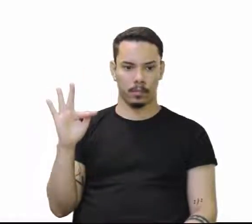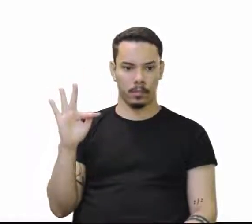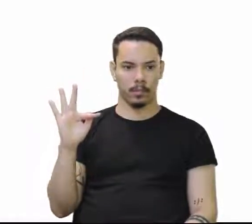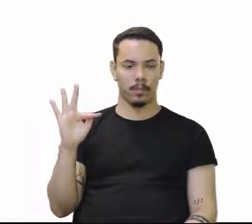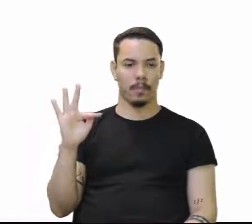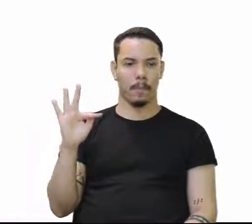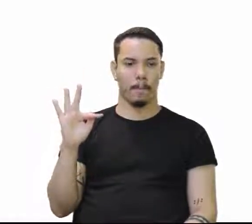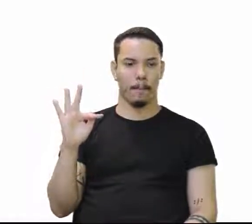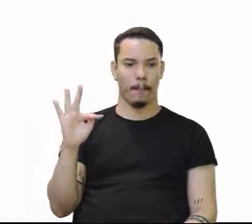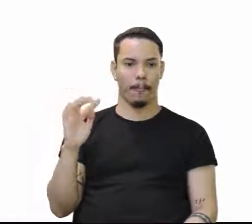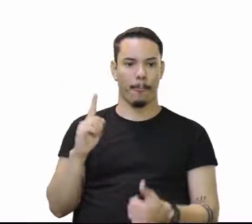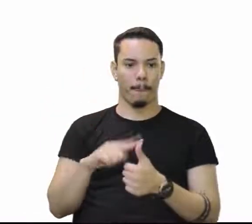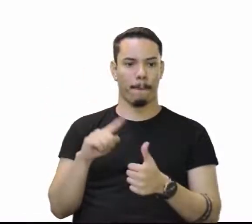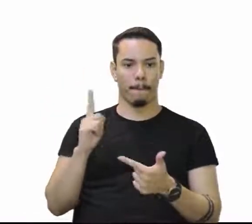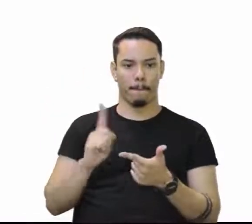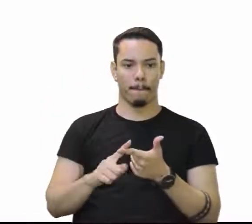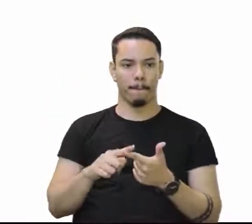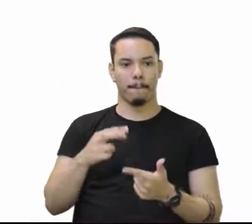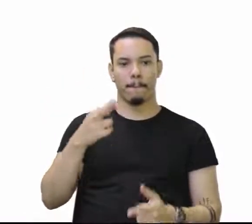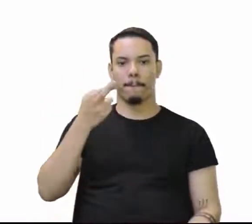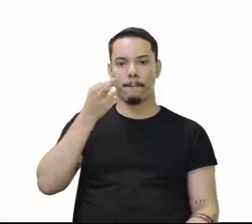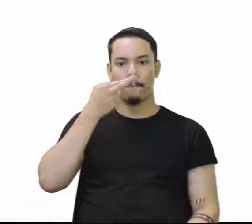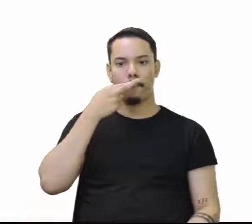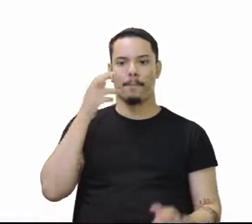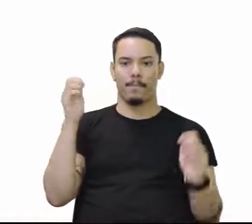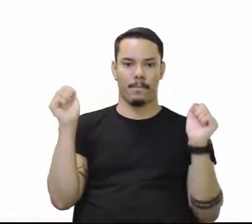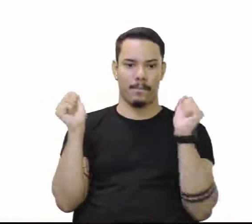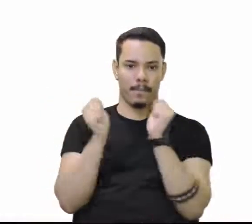Pereira Ferreira e Joaquim Vicente Rondon.